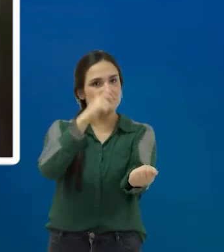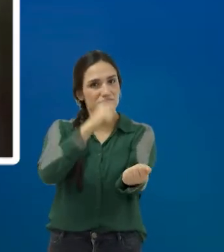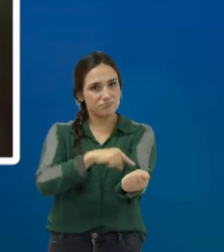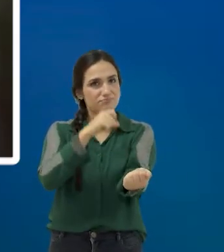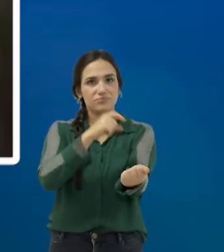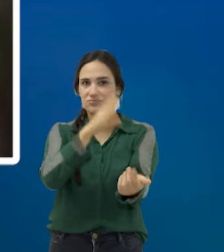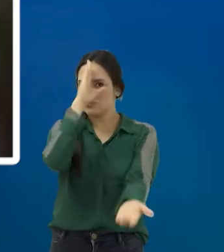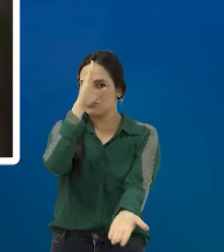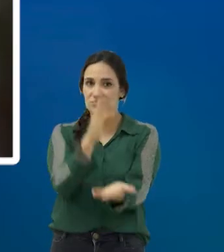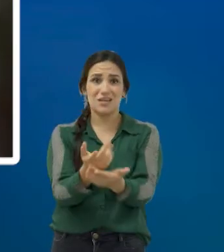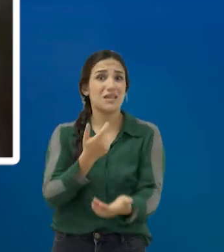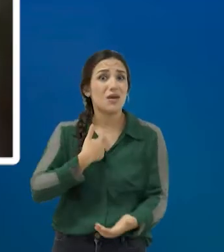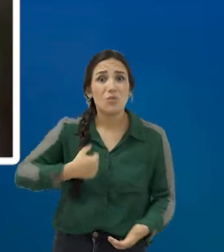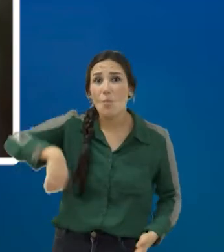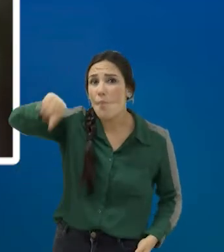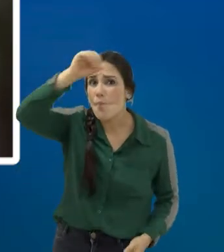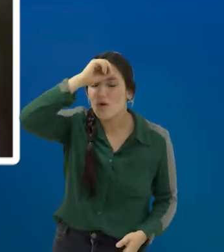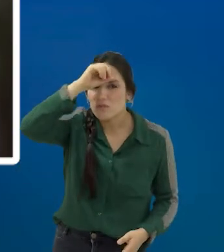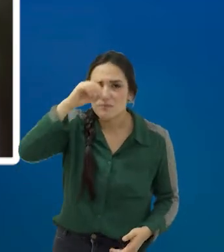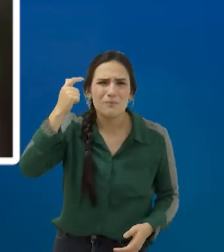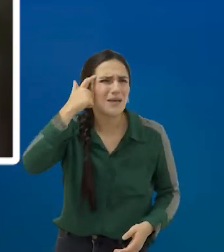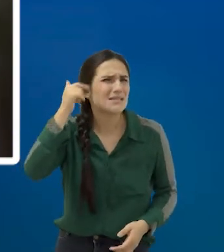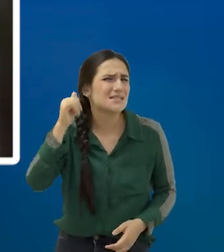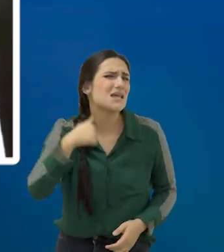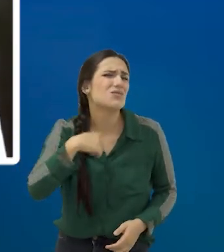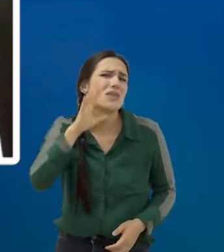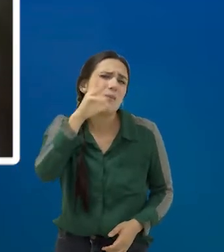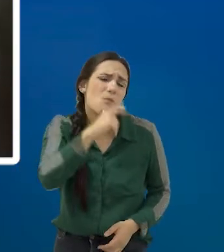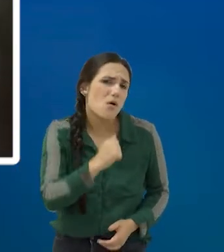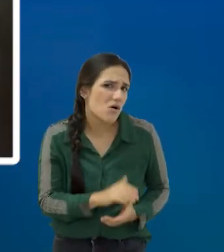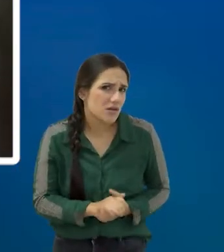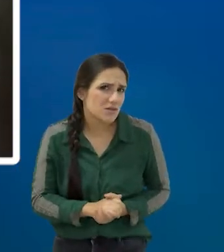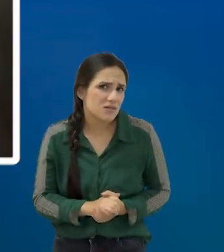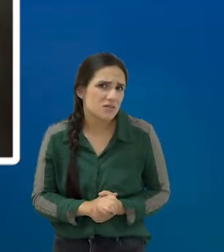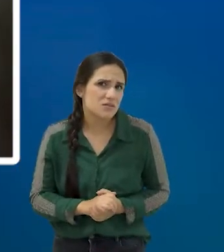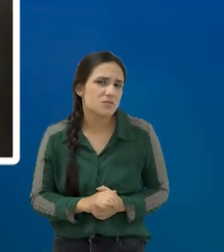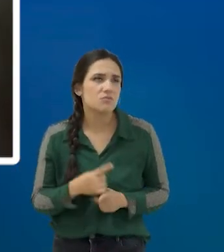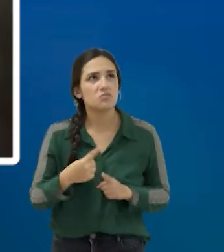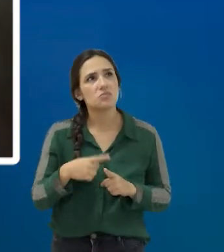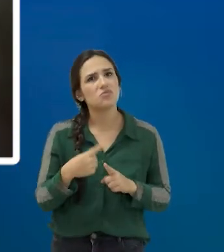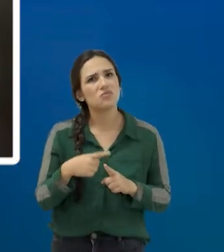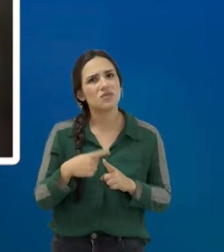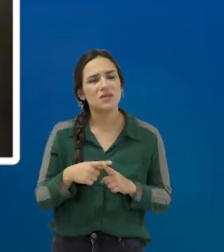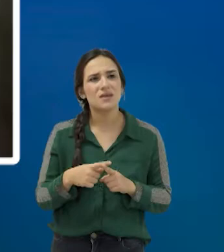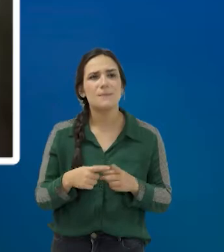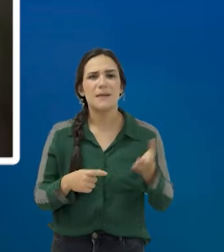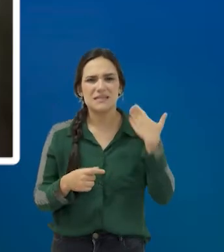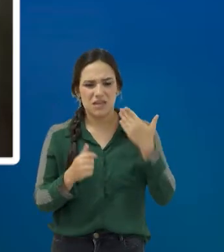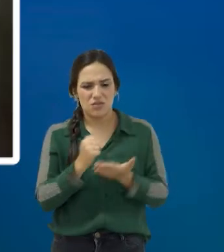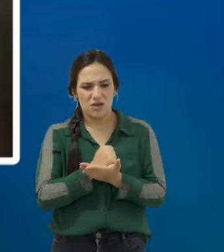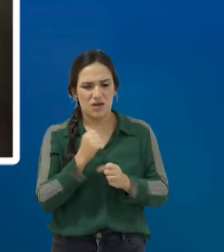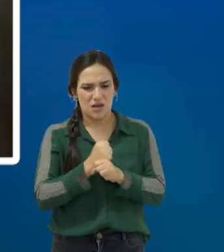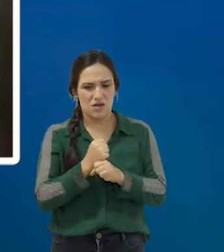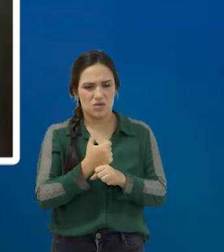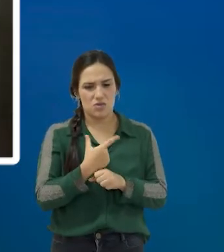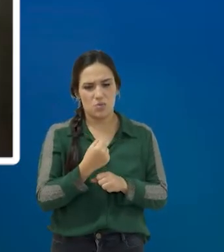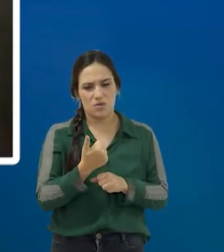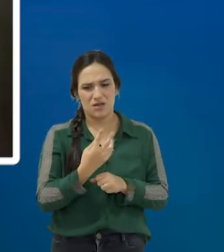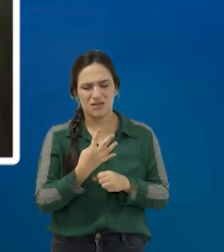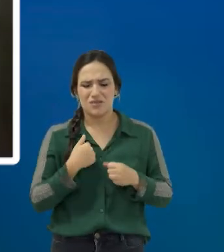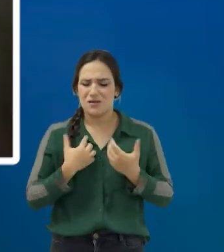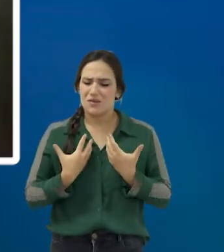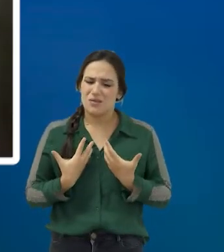minha doença. E eu não fazia ideia, eu vinha sentindo desde o fim de 2014 um cansaço excessivo,